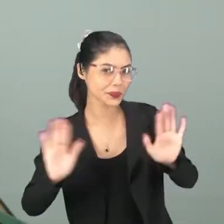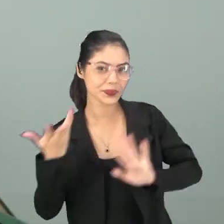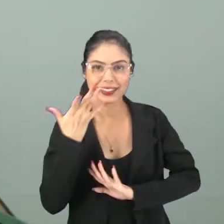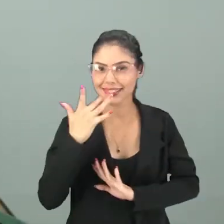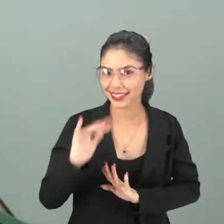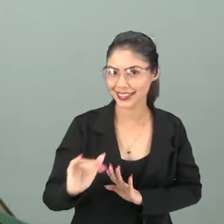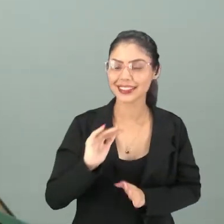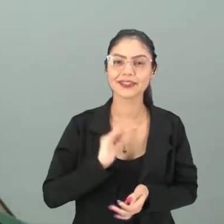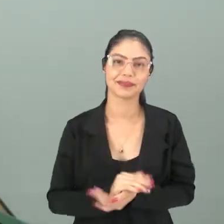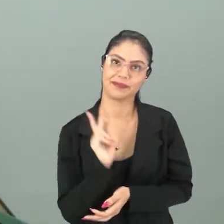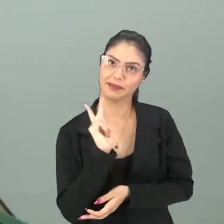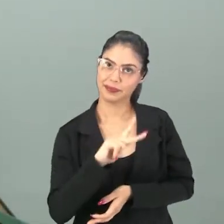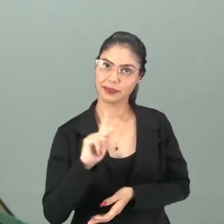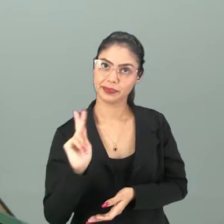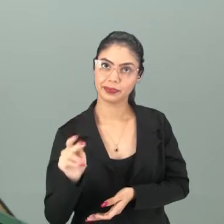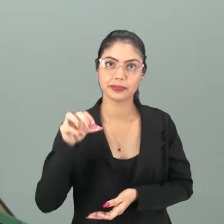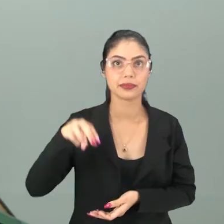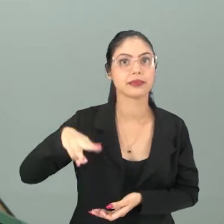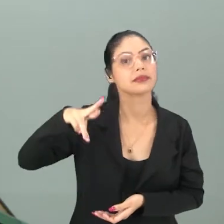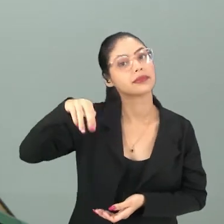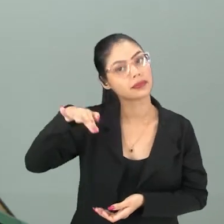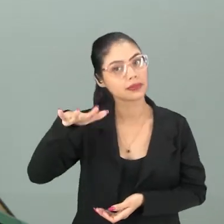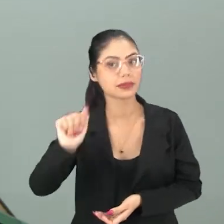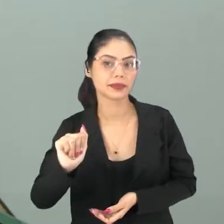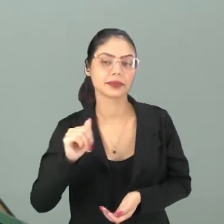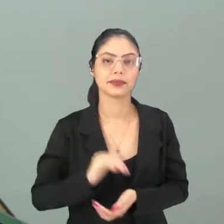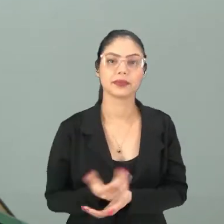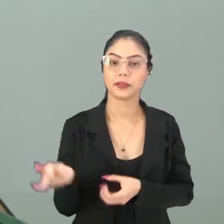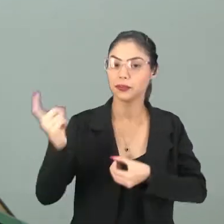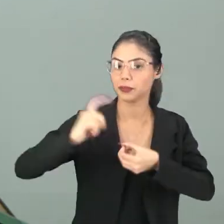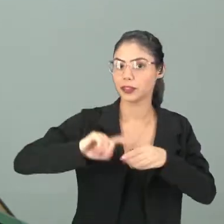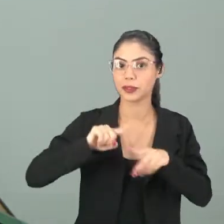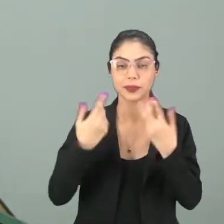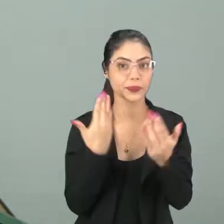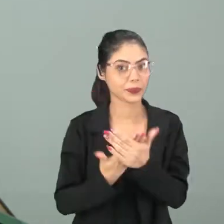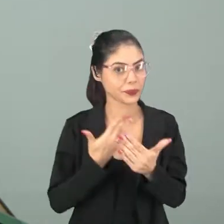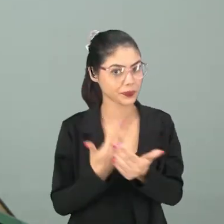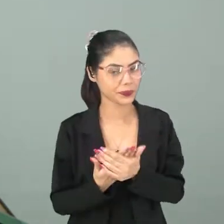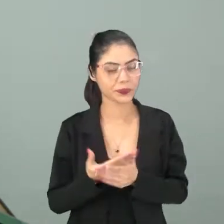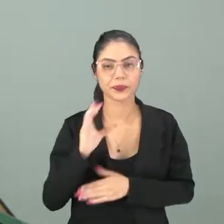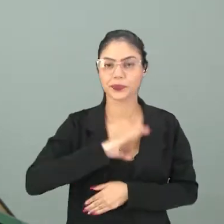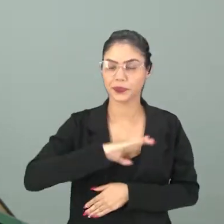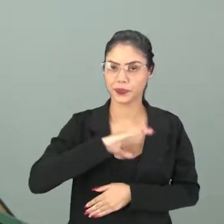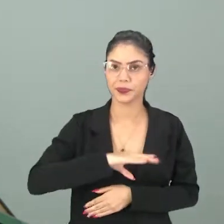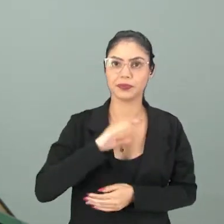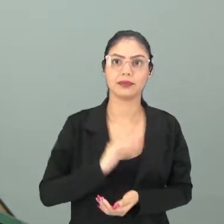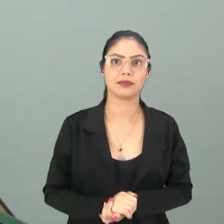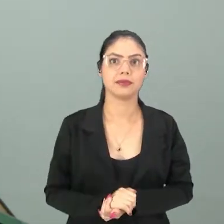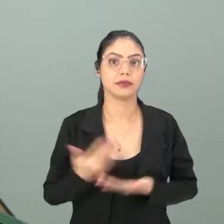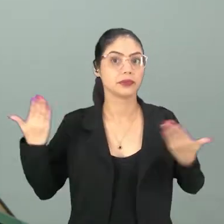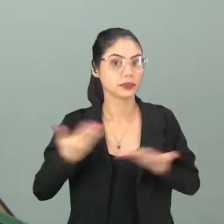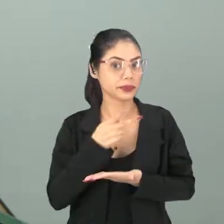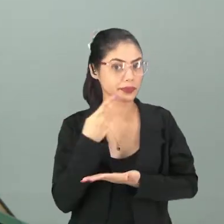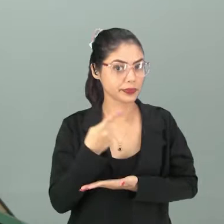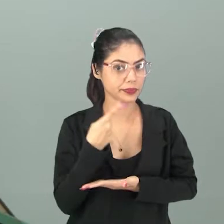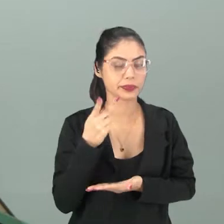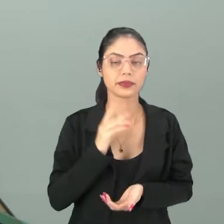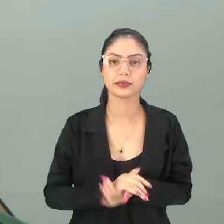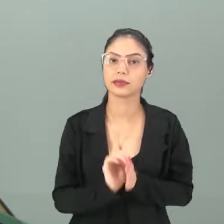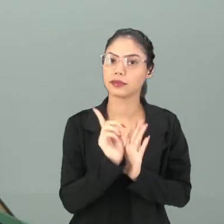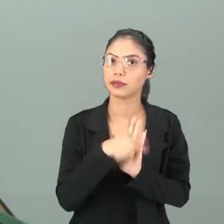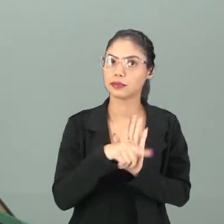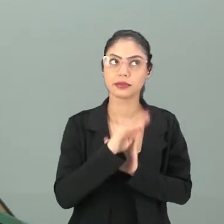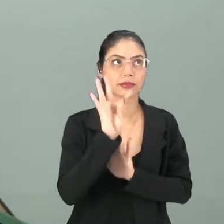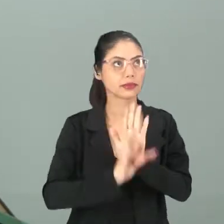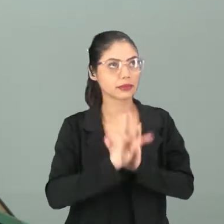Olá, crianças! Eu sou a professora Marina. Estamos de volta com a nossa aula de língua portuguesa. Estamos falando sobre o